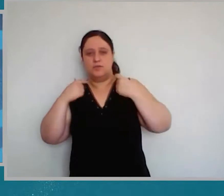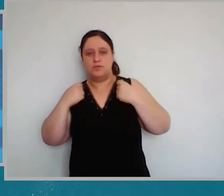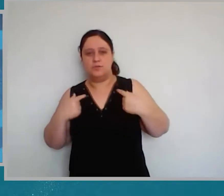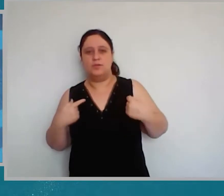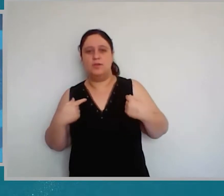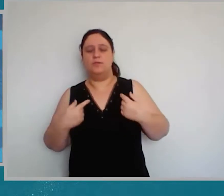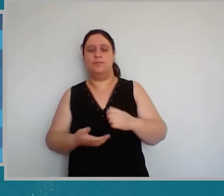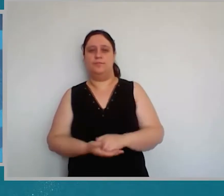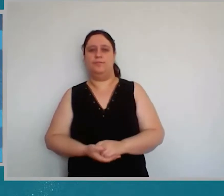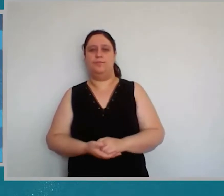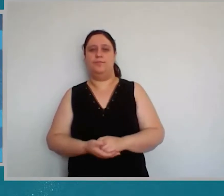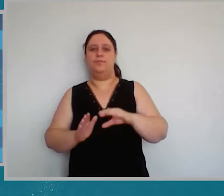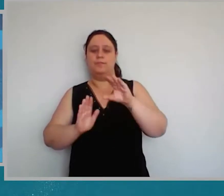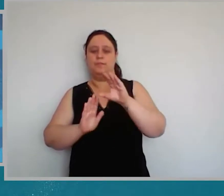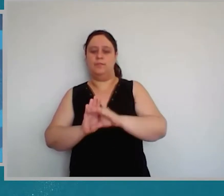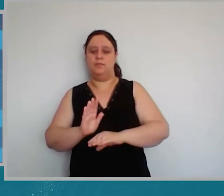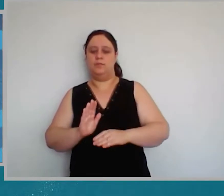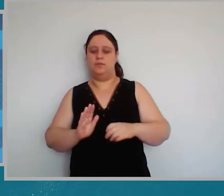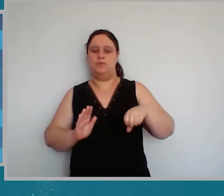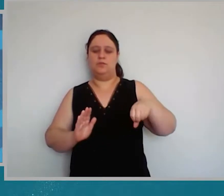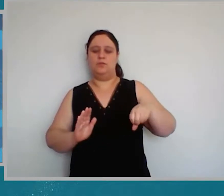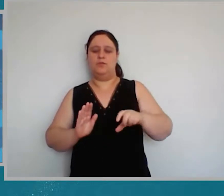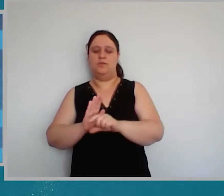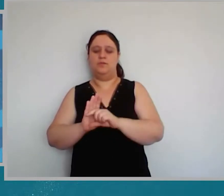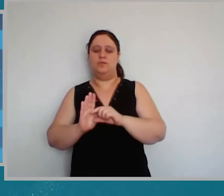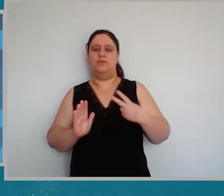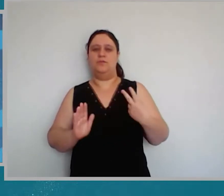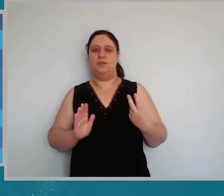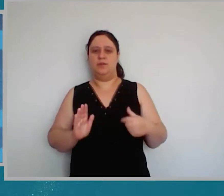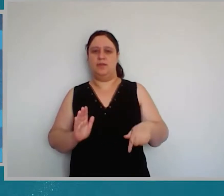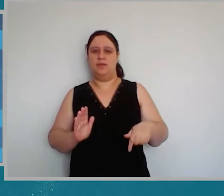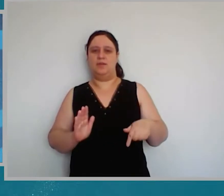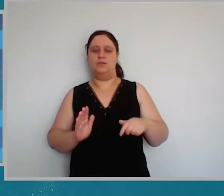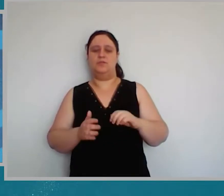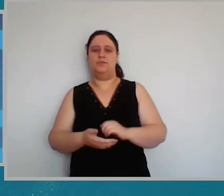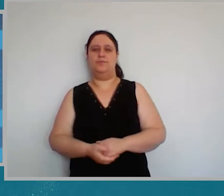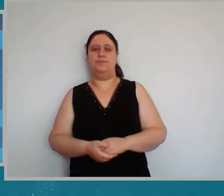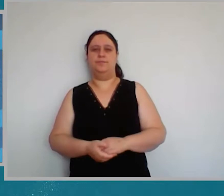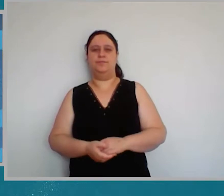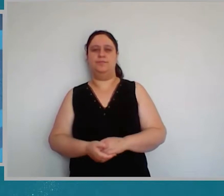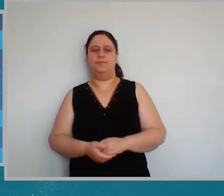Capítulo 9, versículo 27 de Mateus.